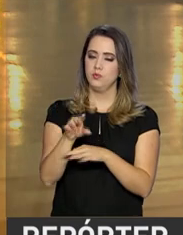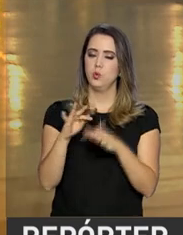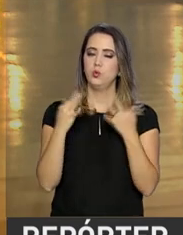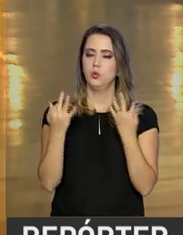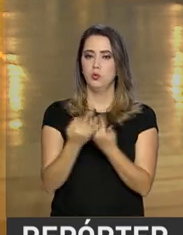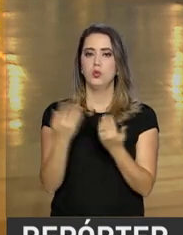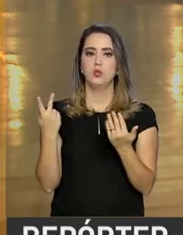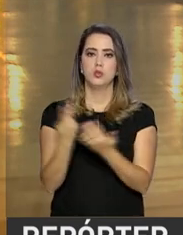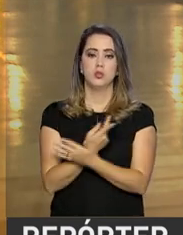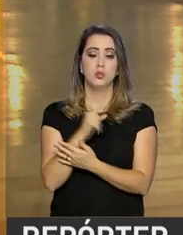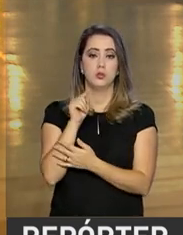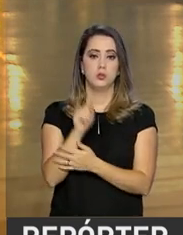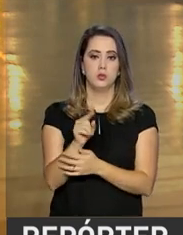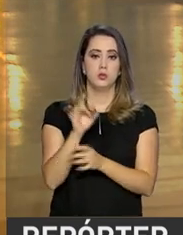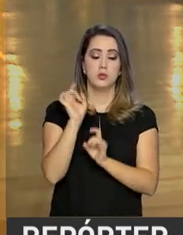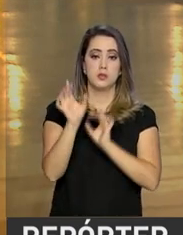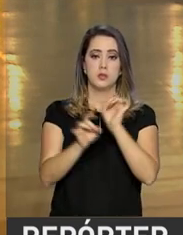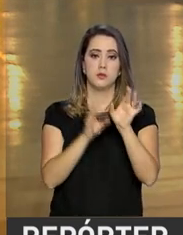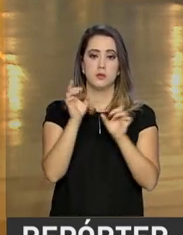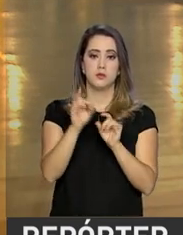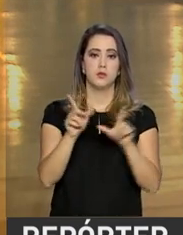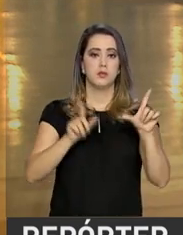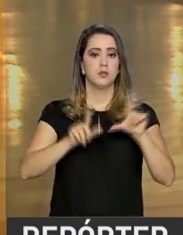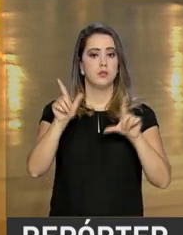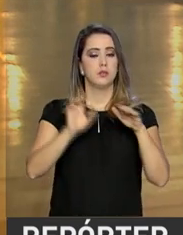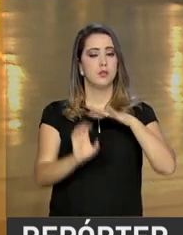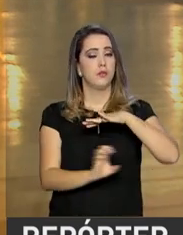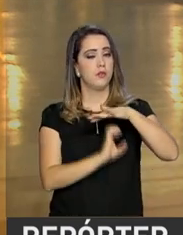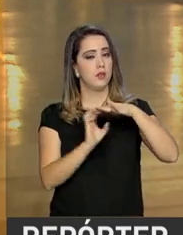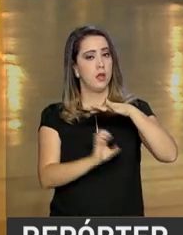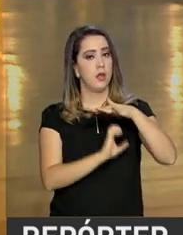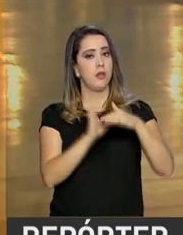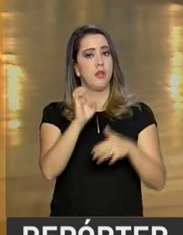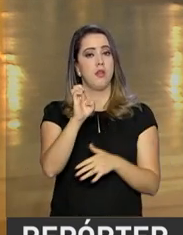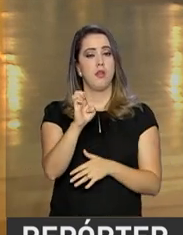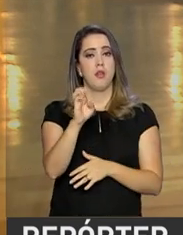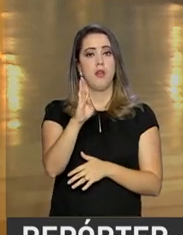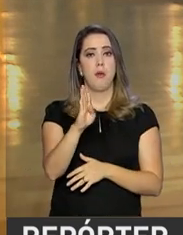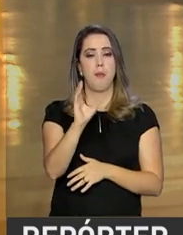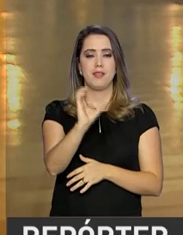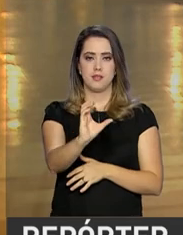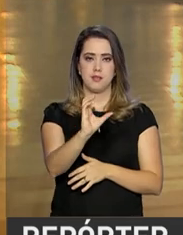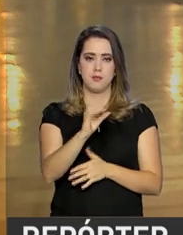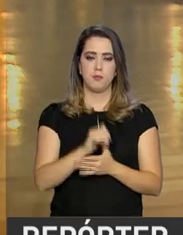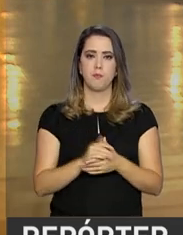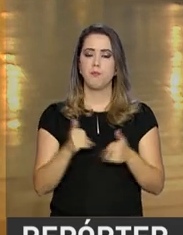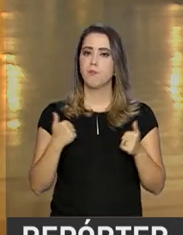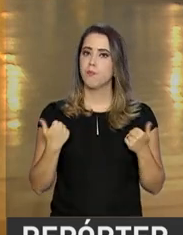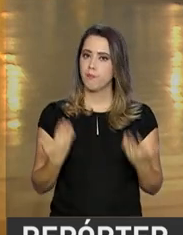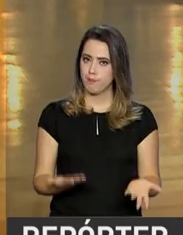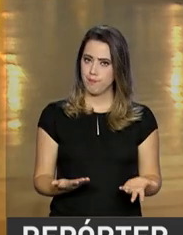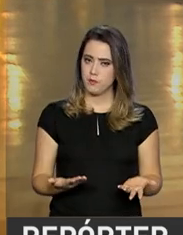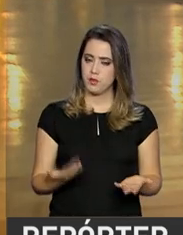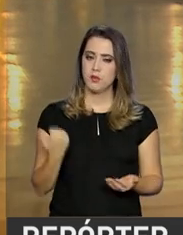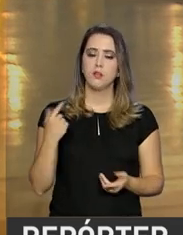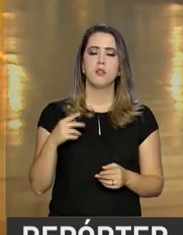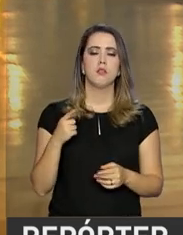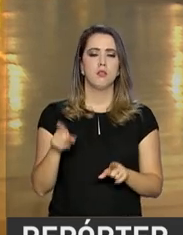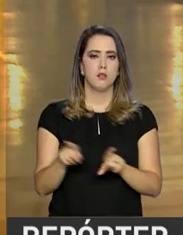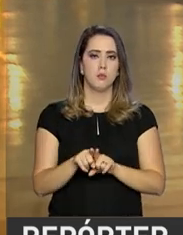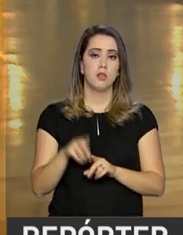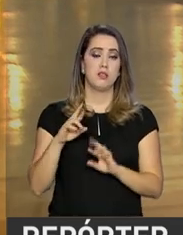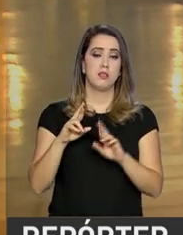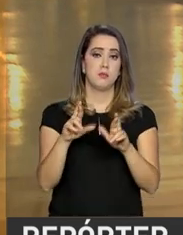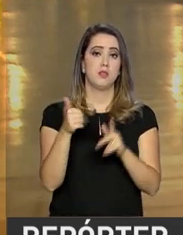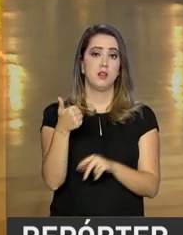que vai ter uma cobertura exclusiva da lbc a empresa brasil de comunicação também são esperados mais de 10 chefes